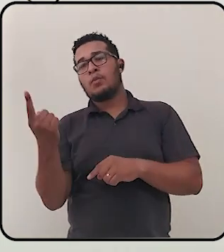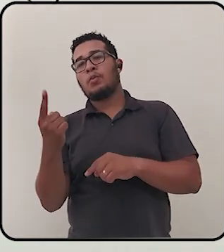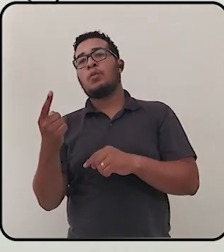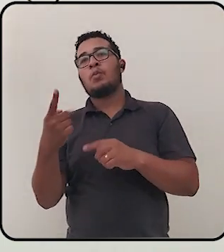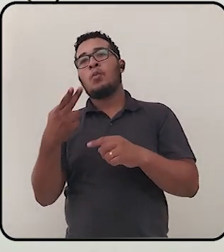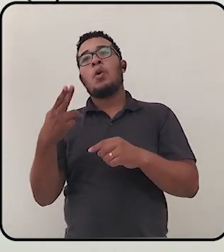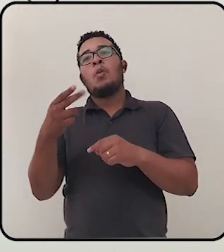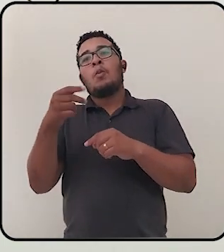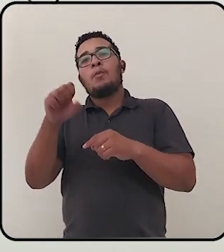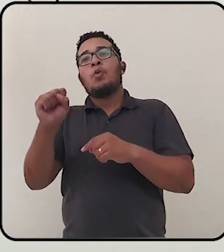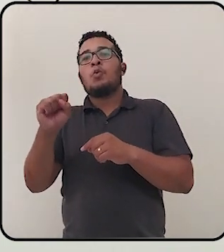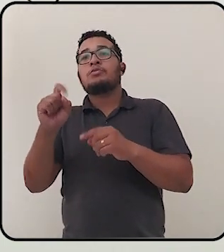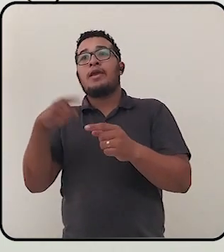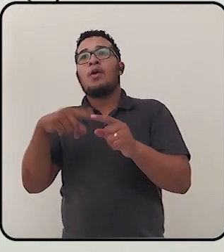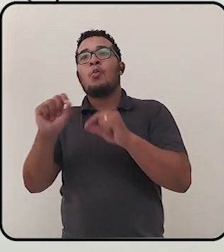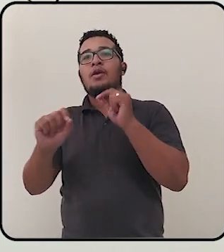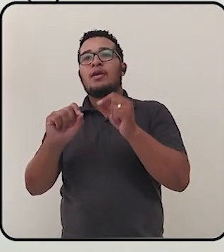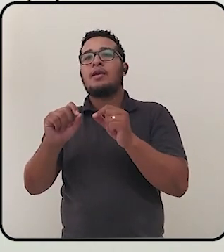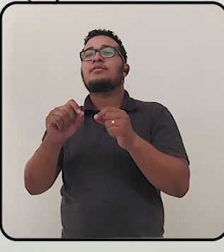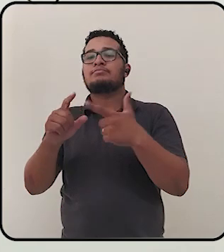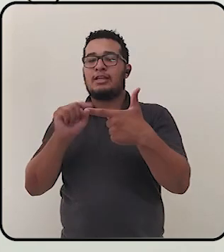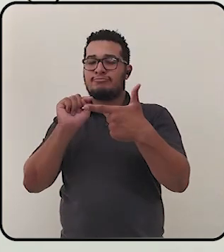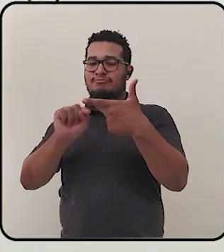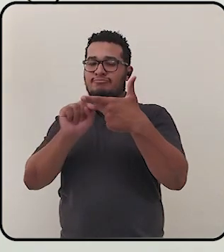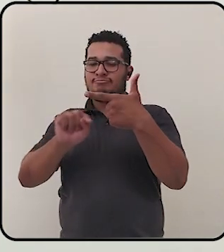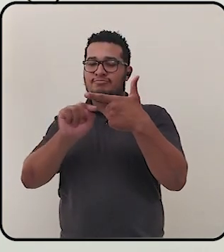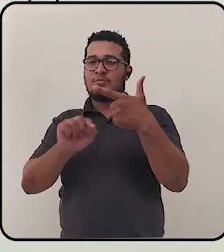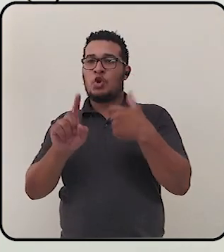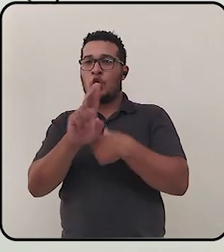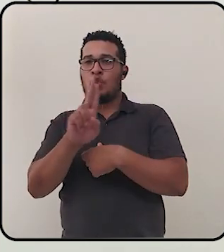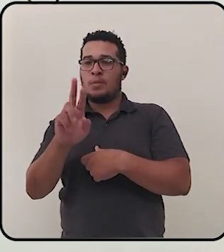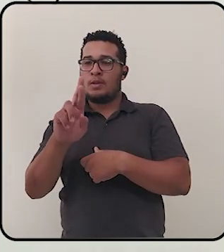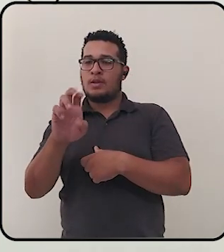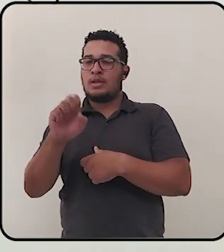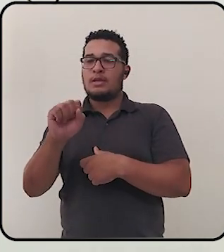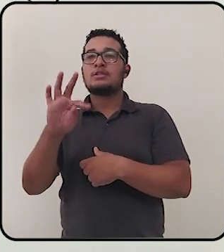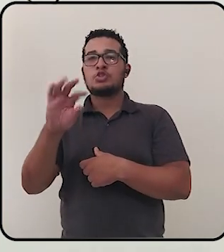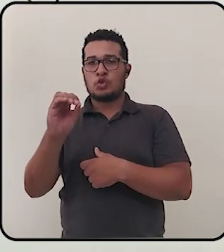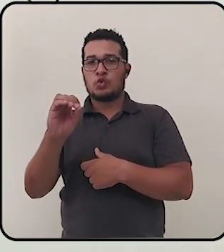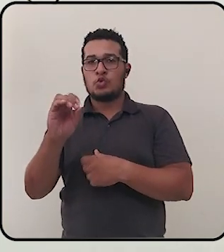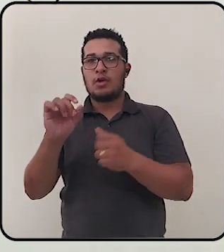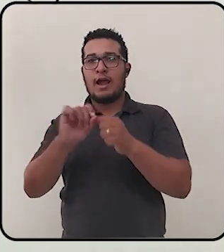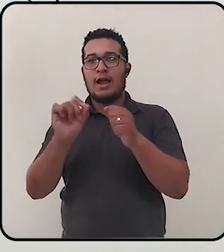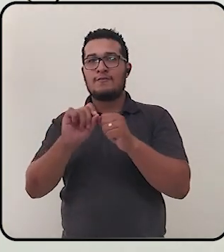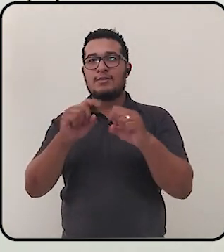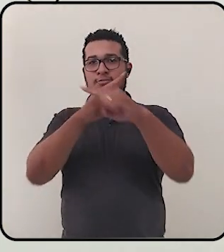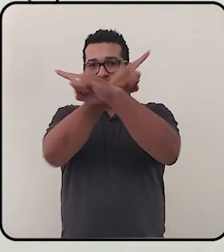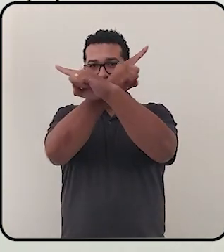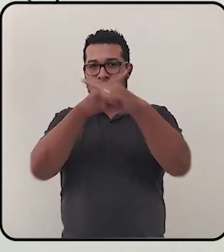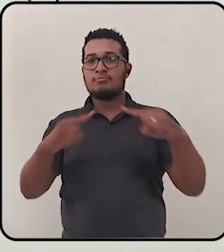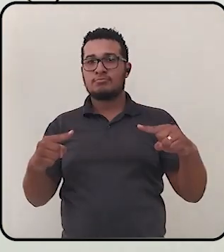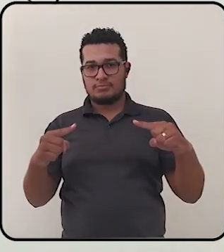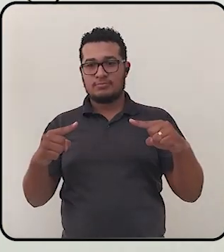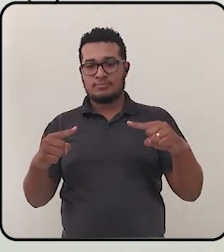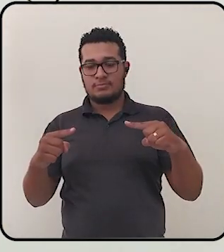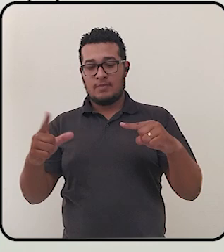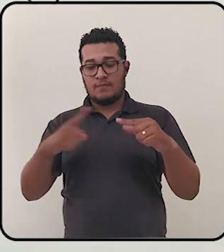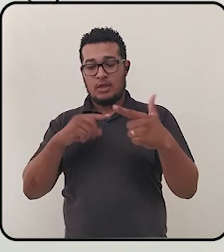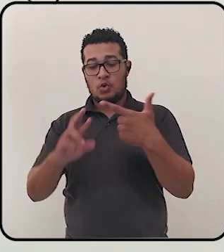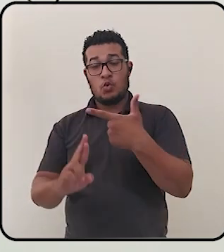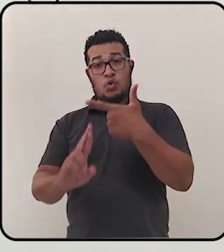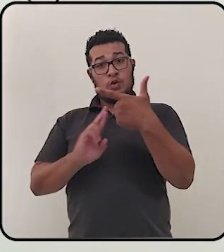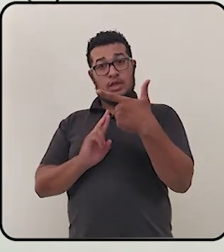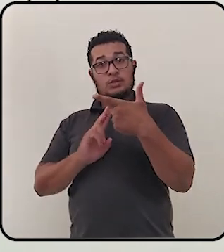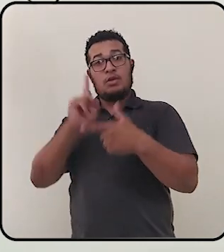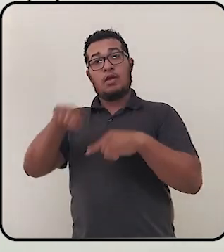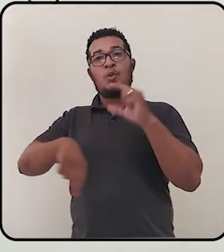X igual a 8 graus, que é o meu resto. Fazendo a conta aqui também, né, regrinha de 3, multiplicando em